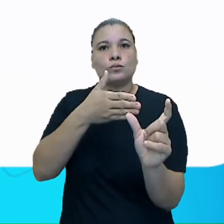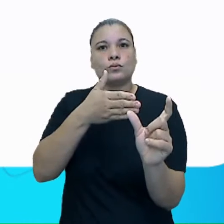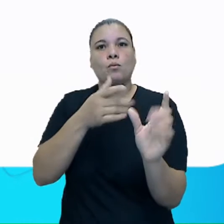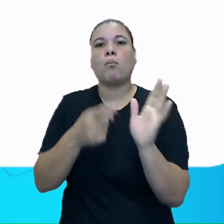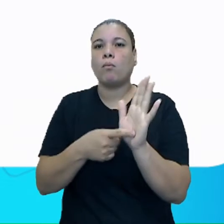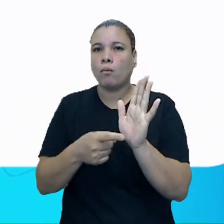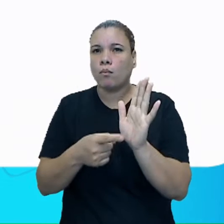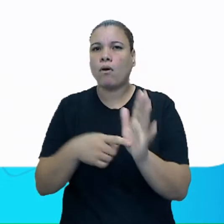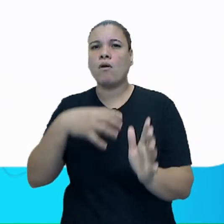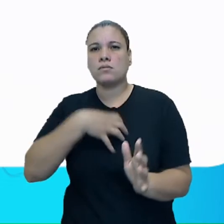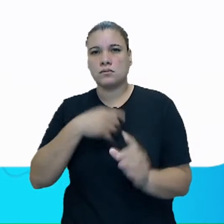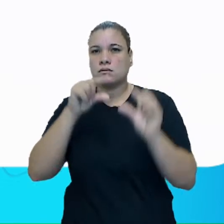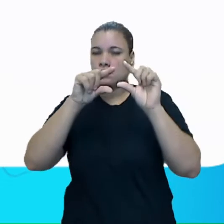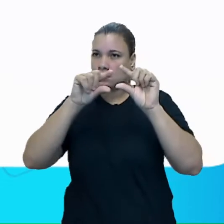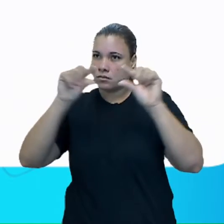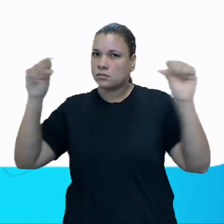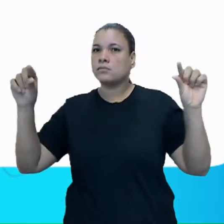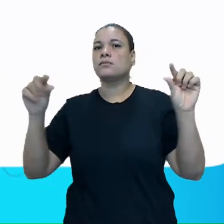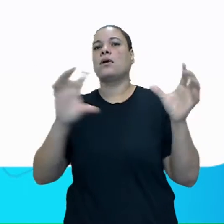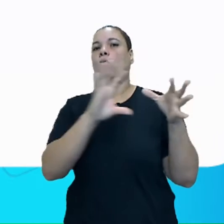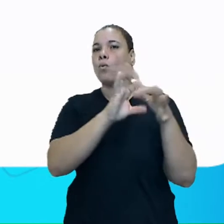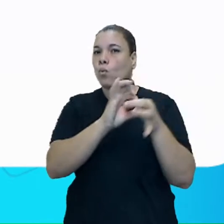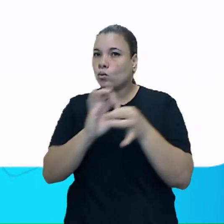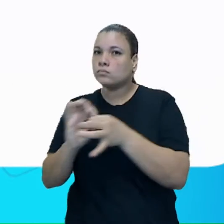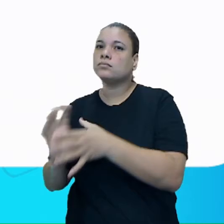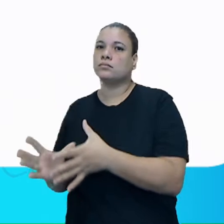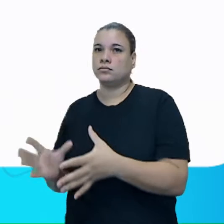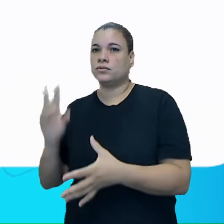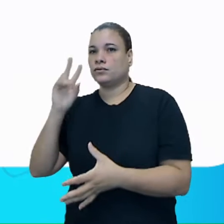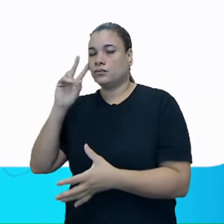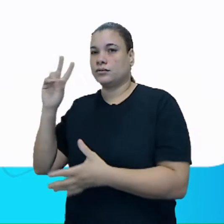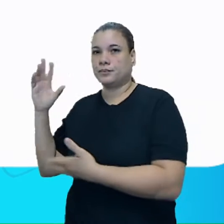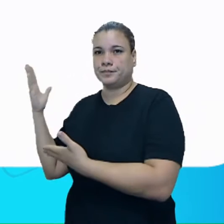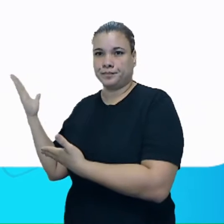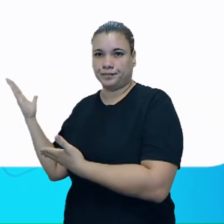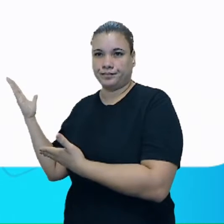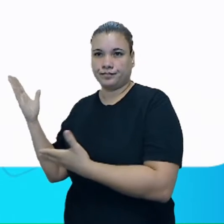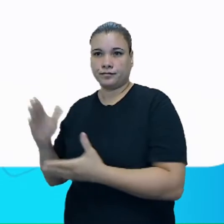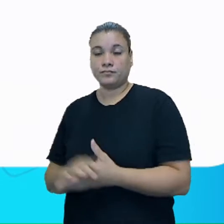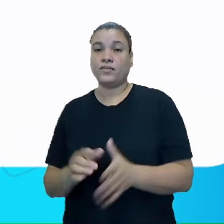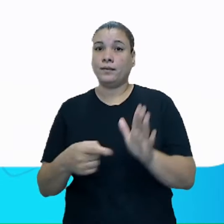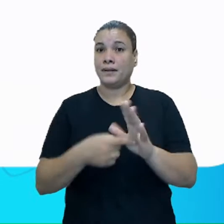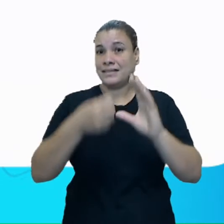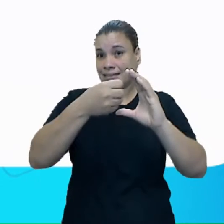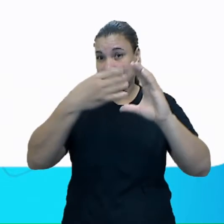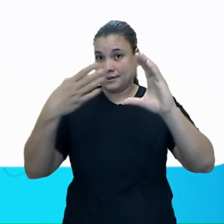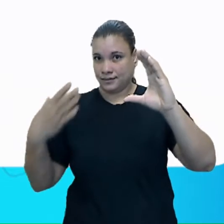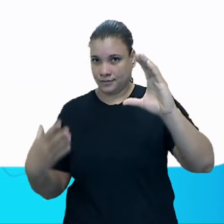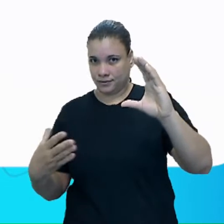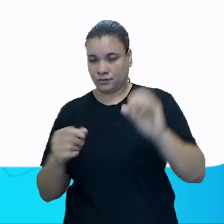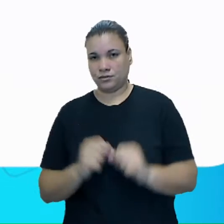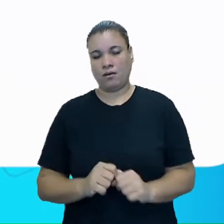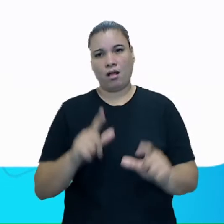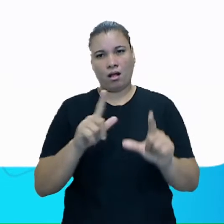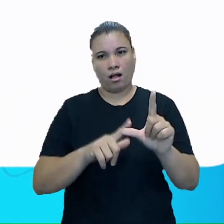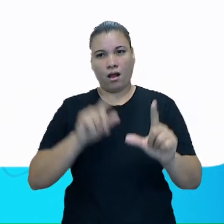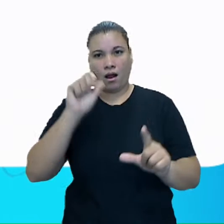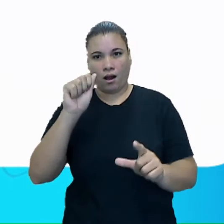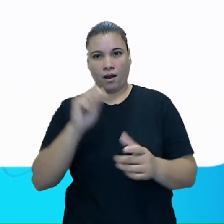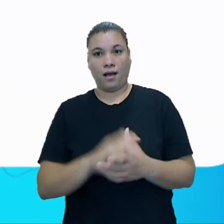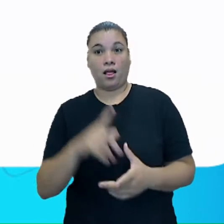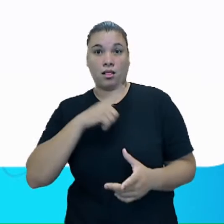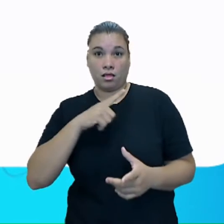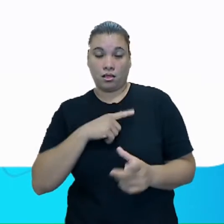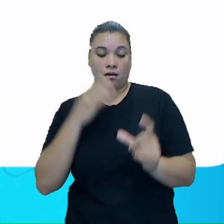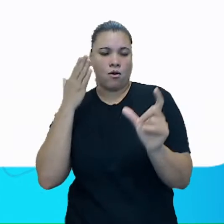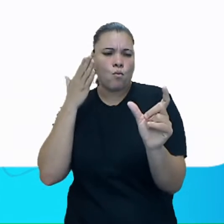E apresenta, então, essas características aí, ó, de ter um núcleo como verbo e de não possuir um predicativo do sujeito.